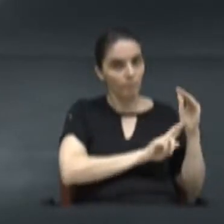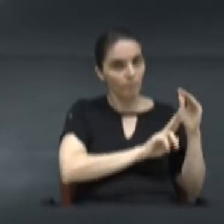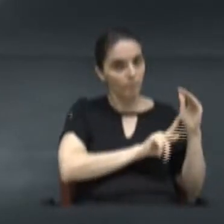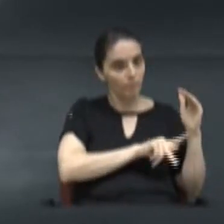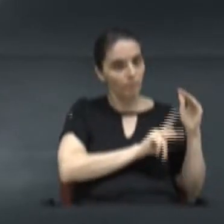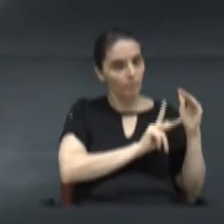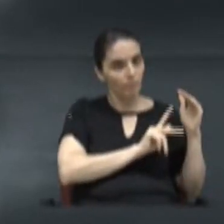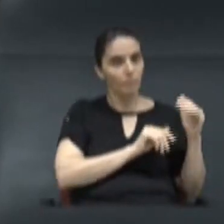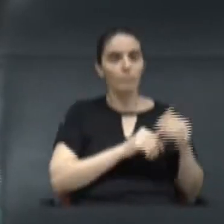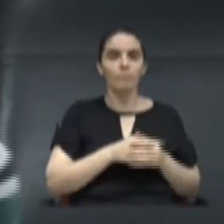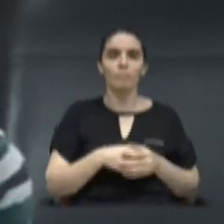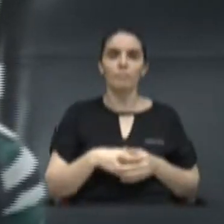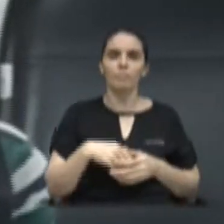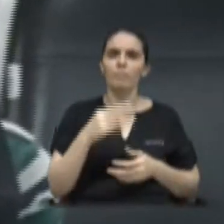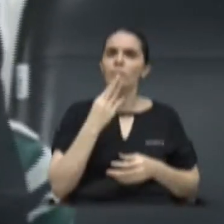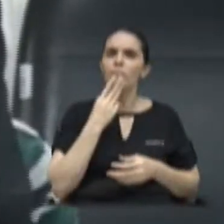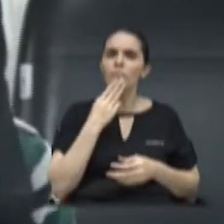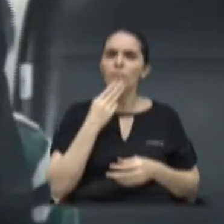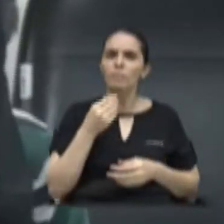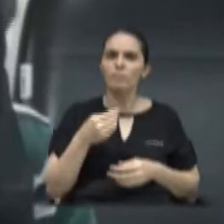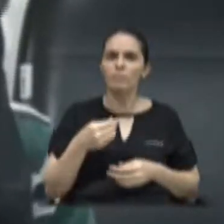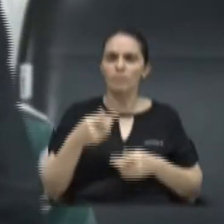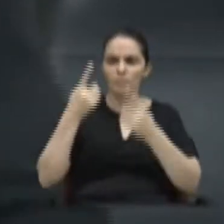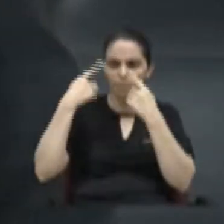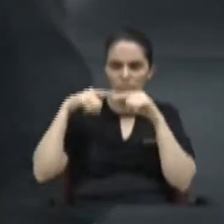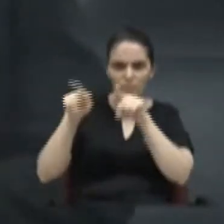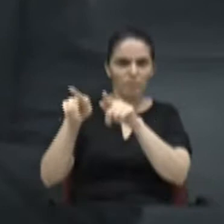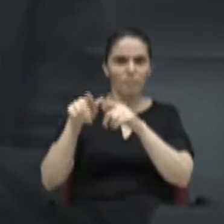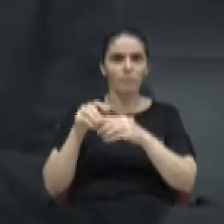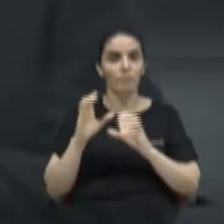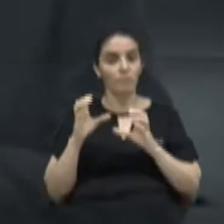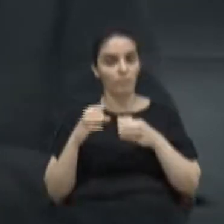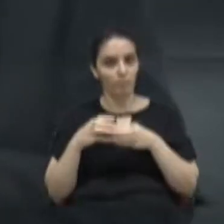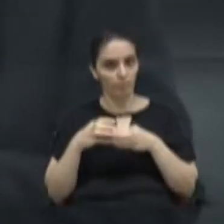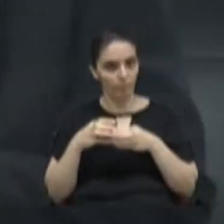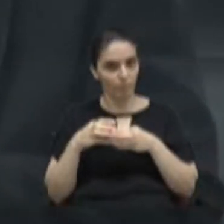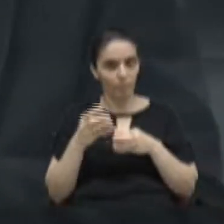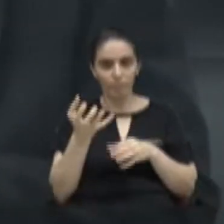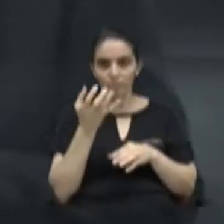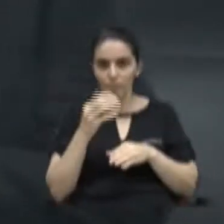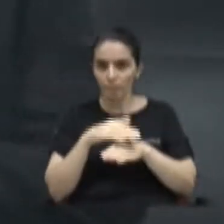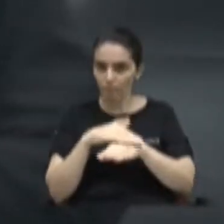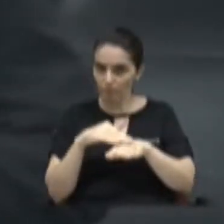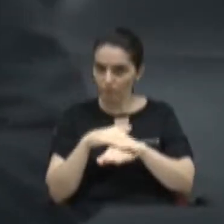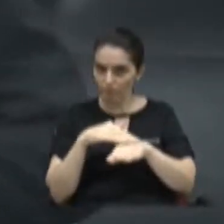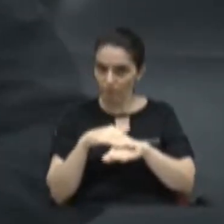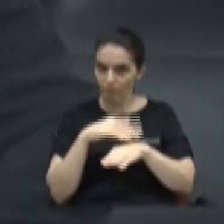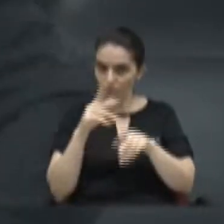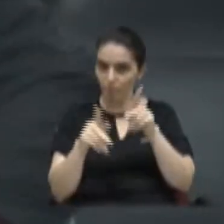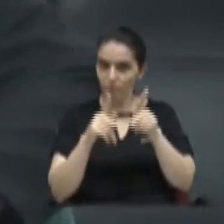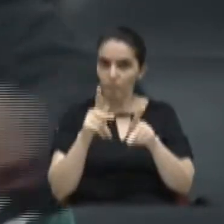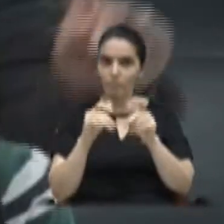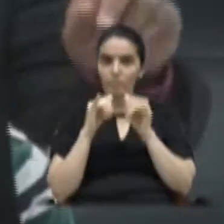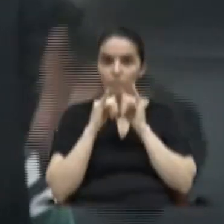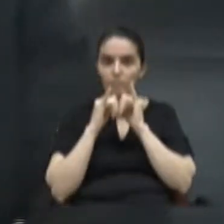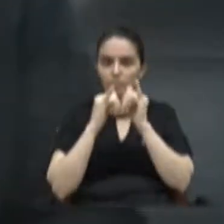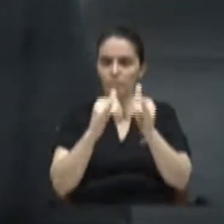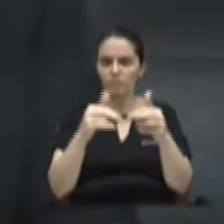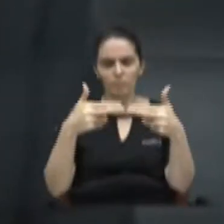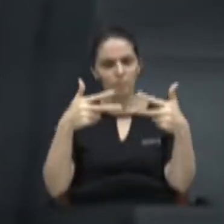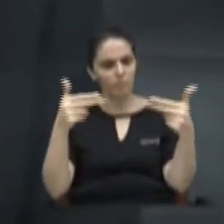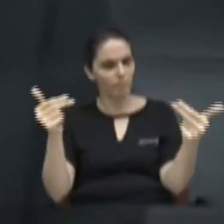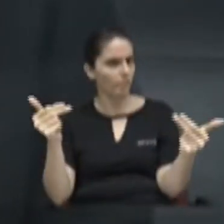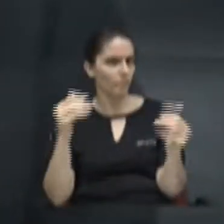Fica aqui o meu repúdio. A comissão, quando quis falar com a população, comunicou por diversos meios